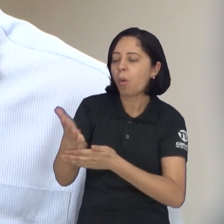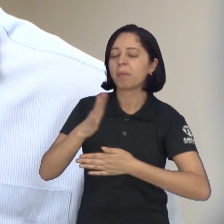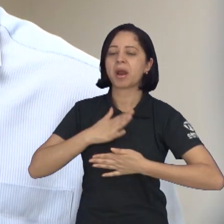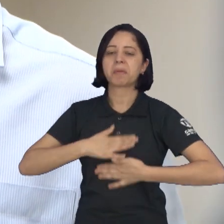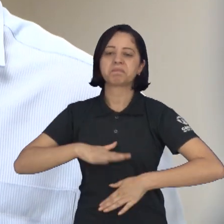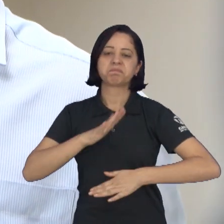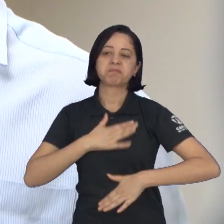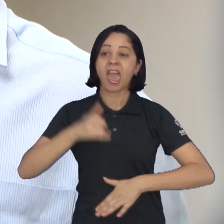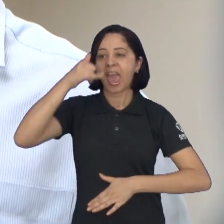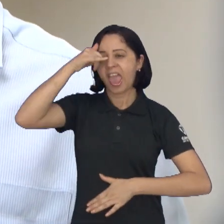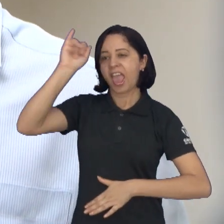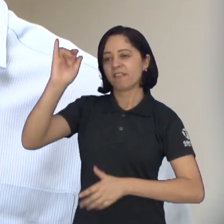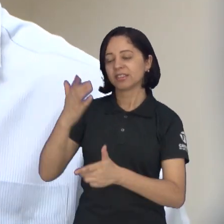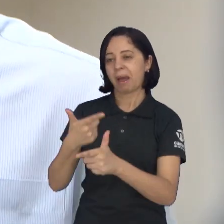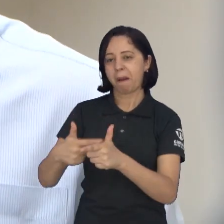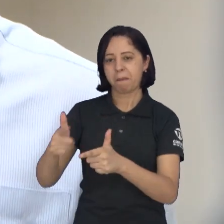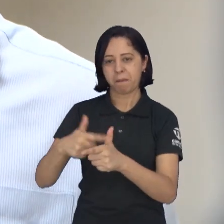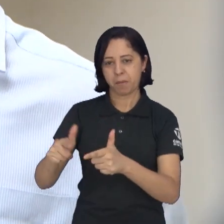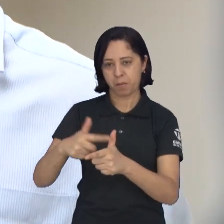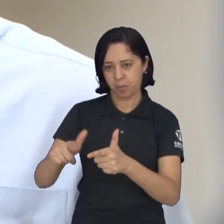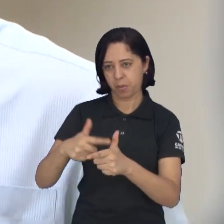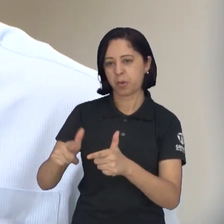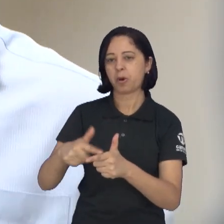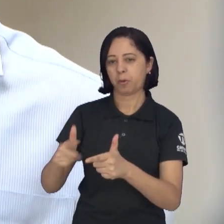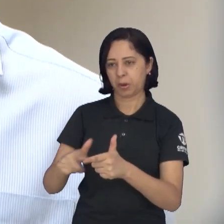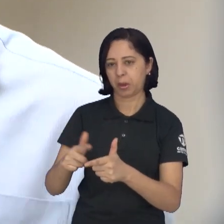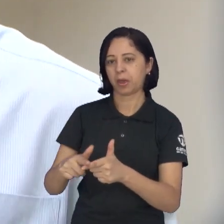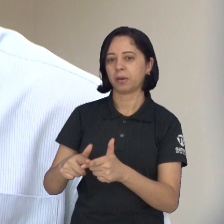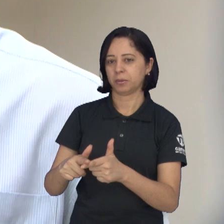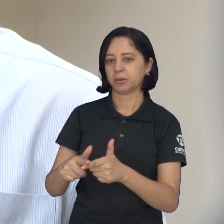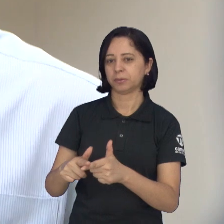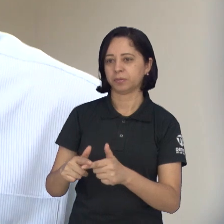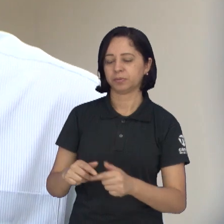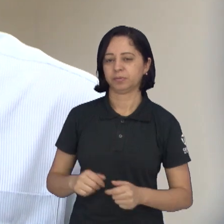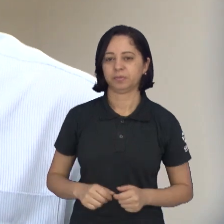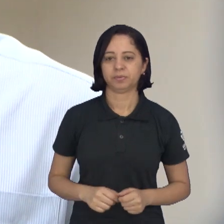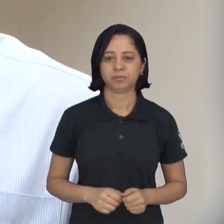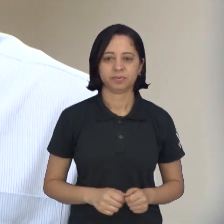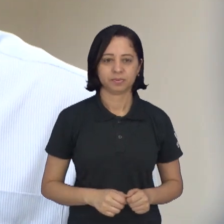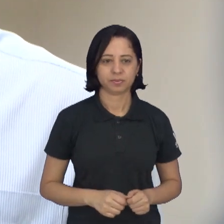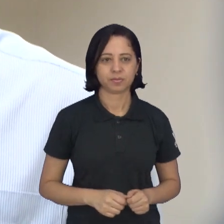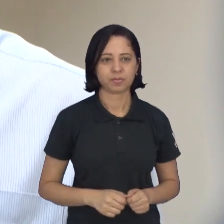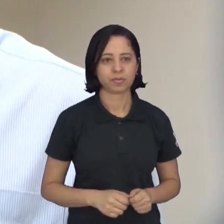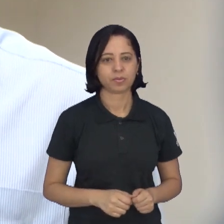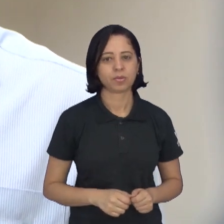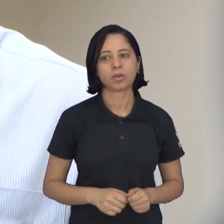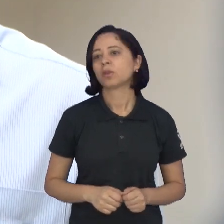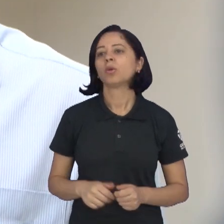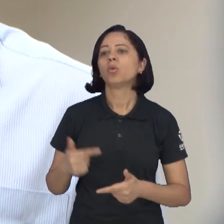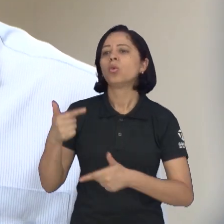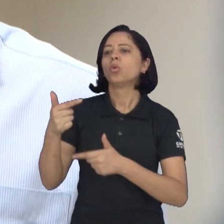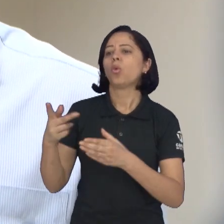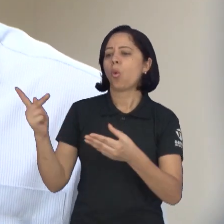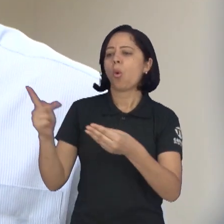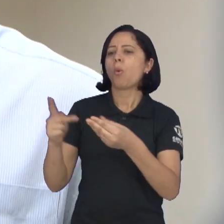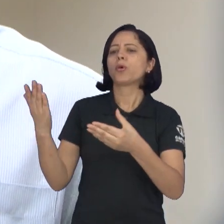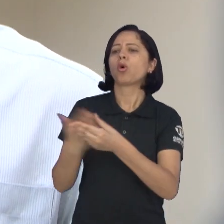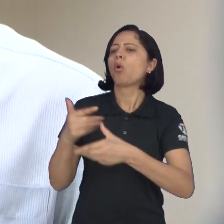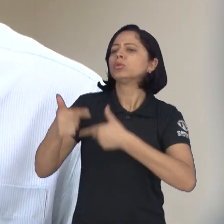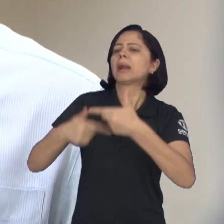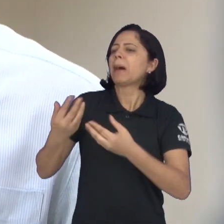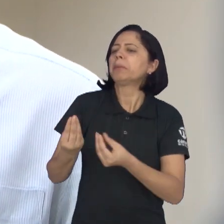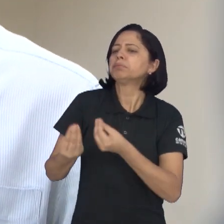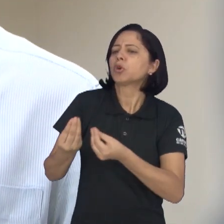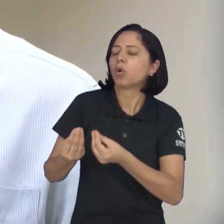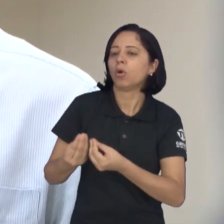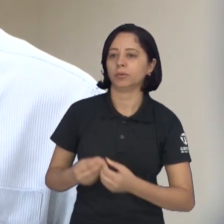nenhum problema de relação de consumo, fornecedor e consumidor. E qual que é o trabalho do Procon? O trabalho do Procon